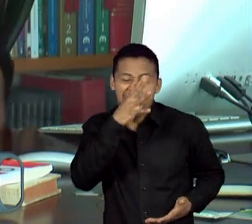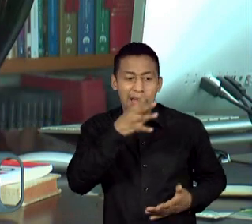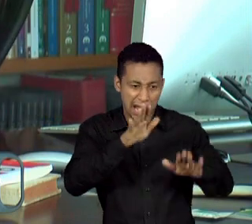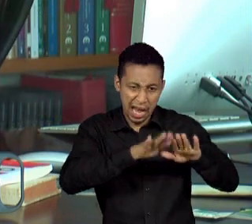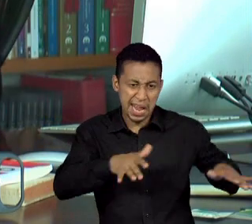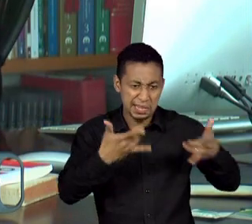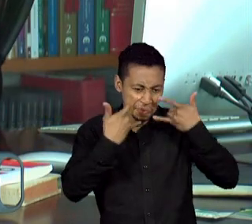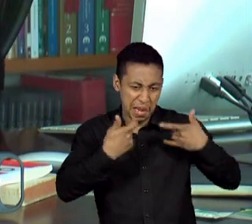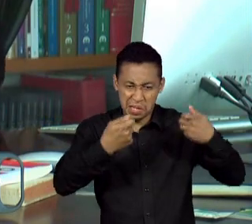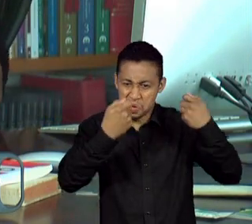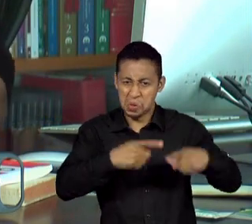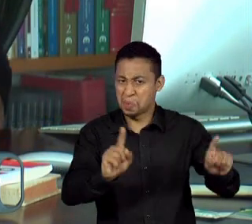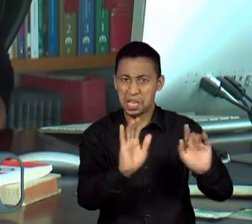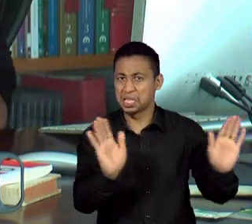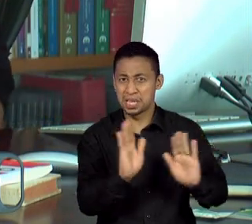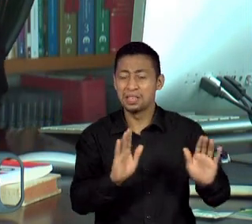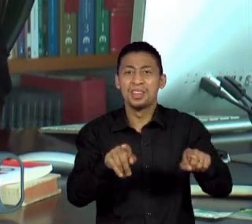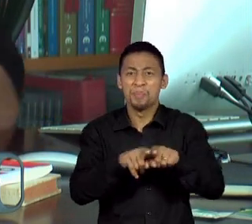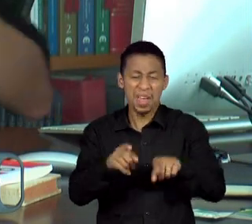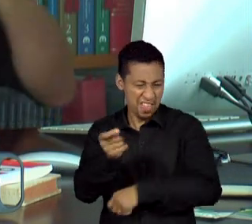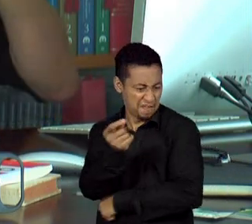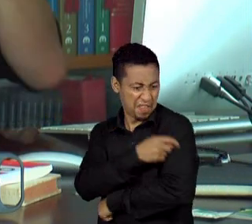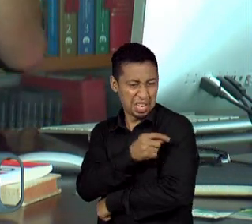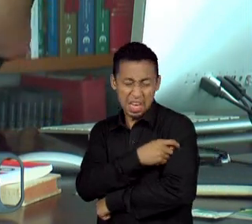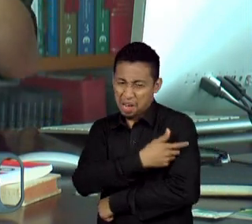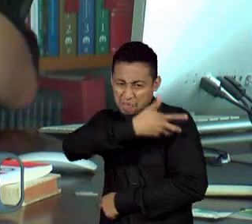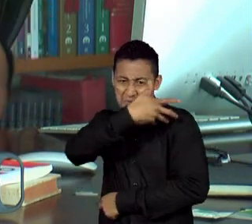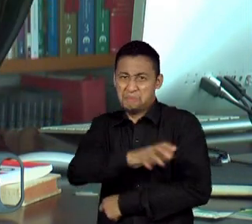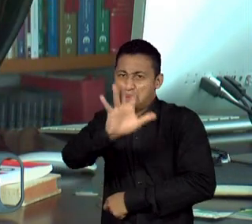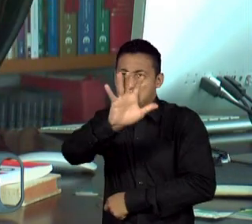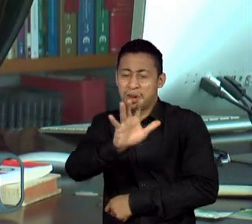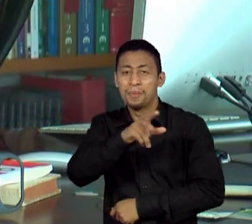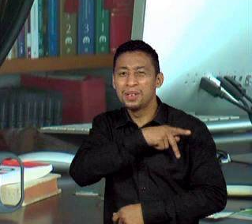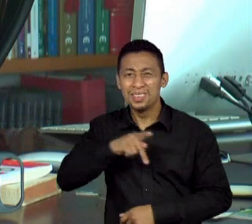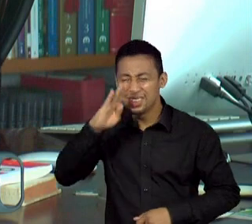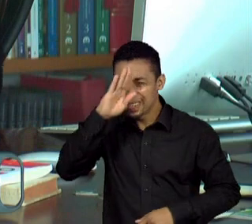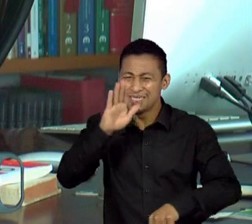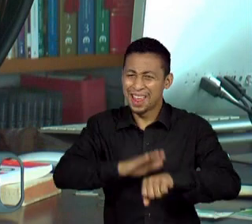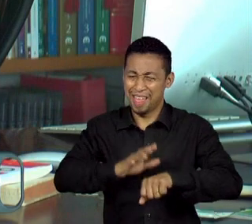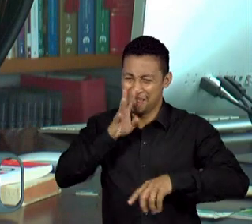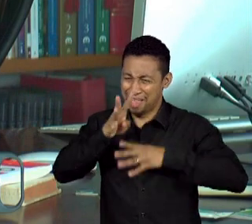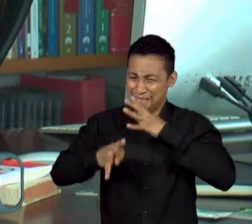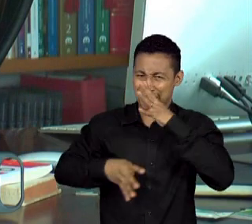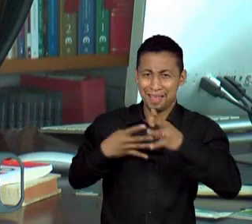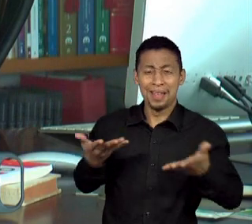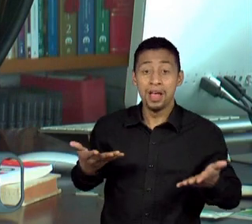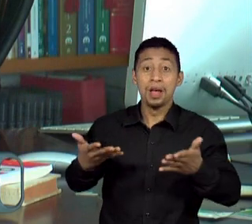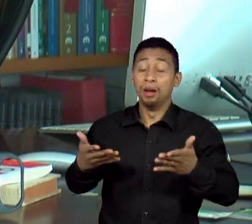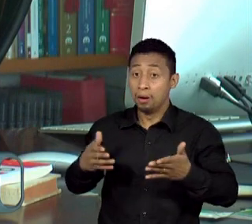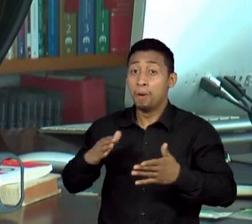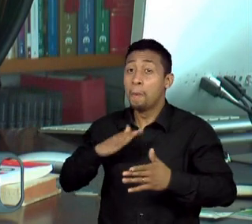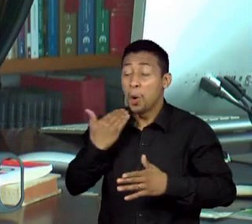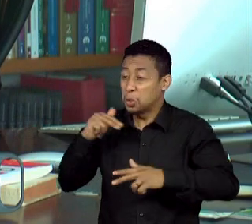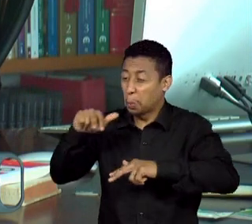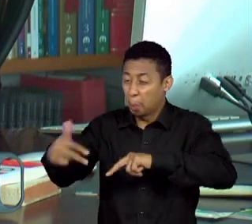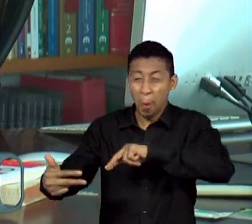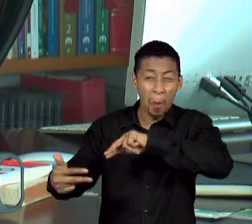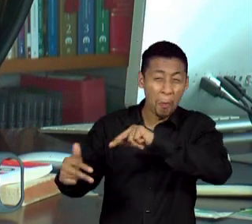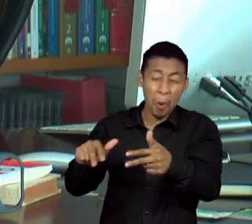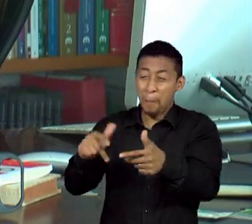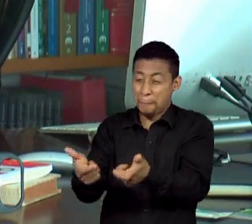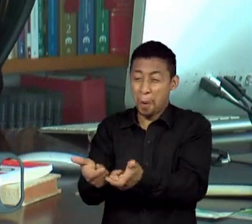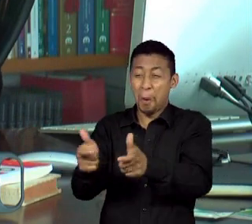presidente que diz que não vai tomar vacina, com as mortes se acumulando nos hospitais e um presidente que nunca visitou um